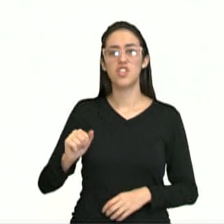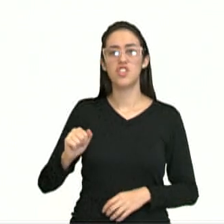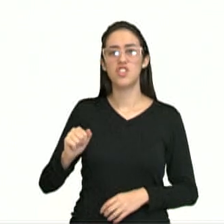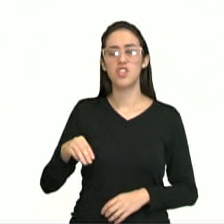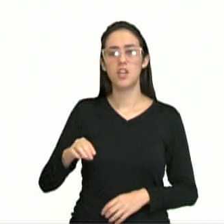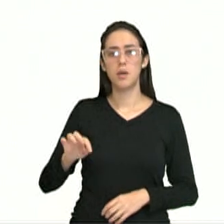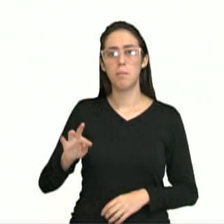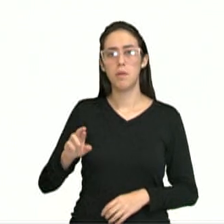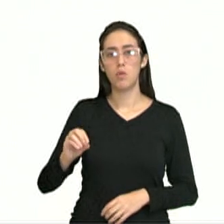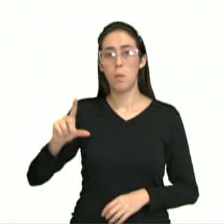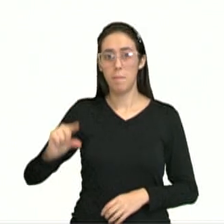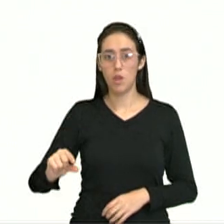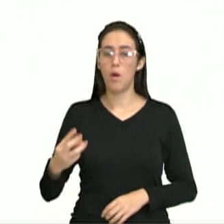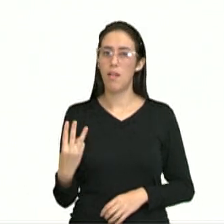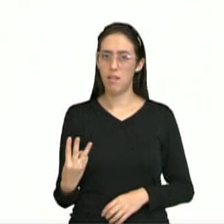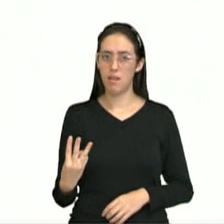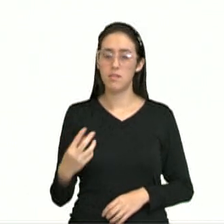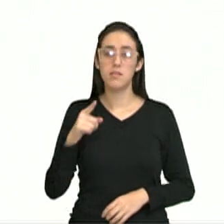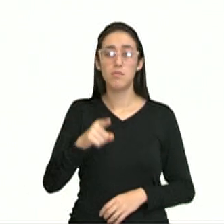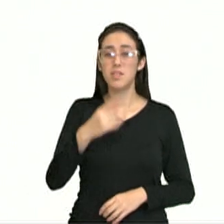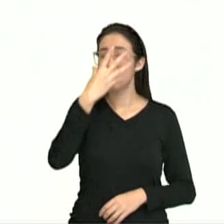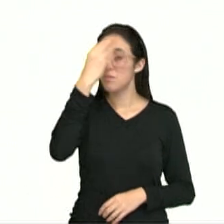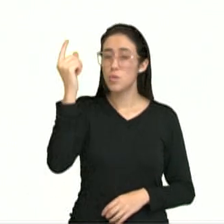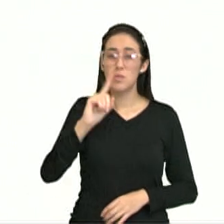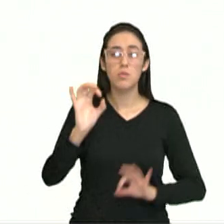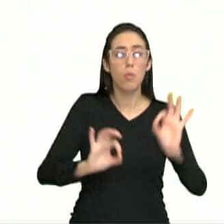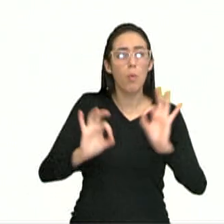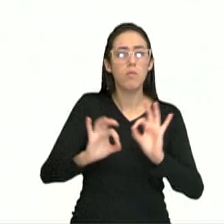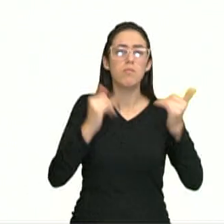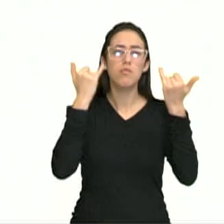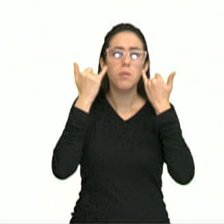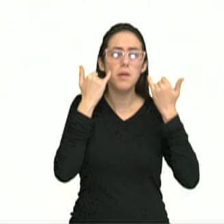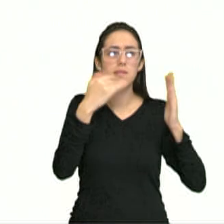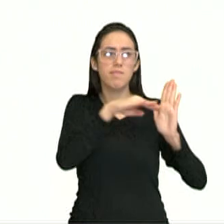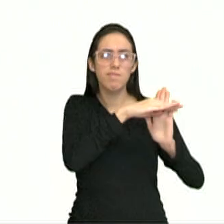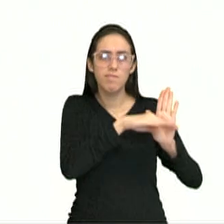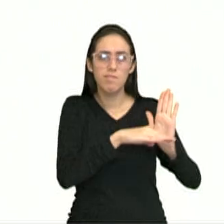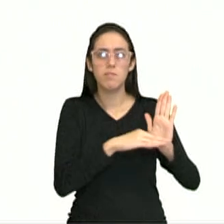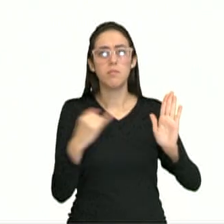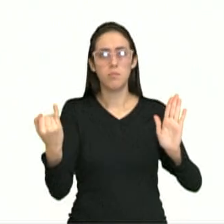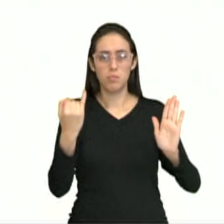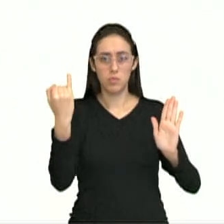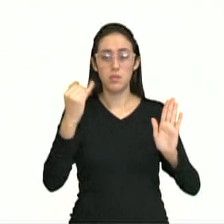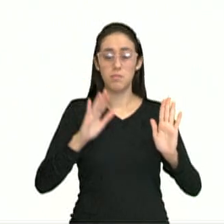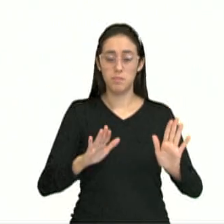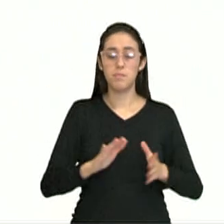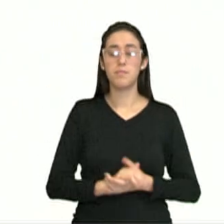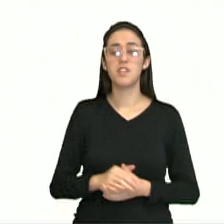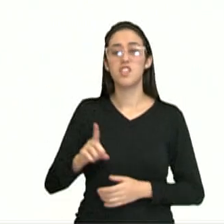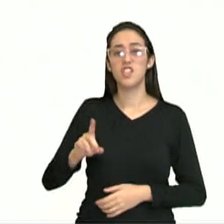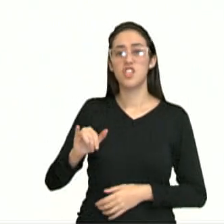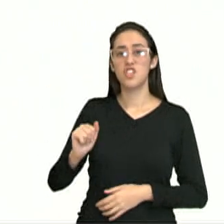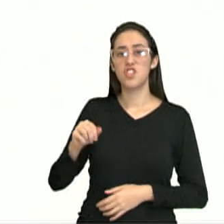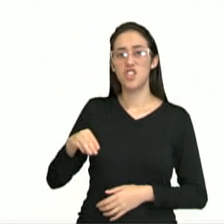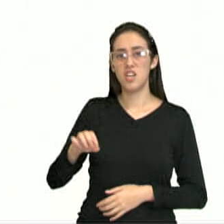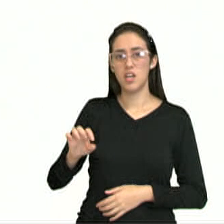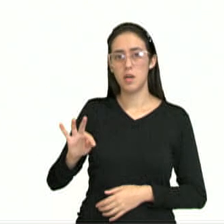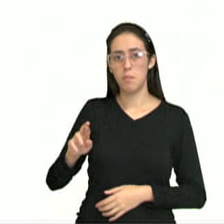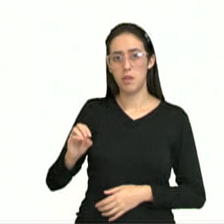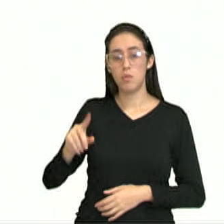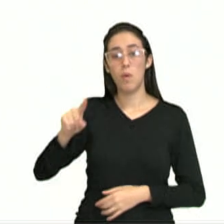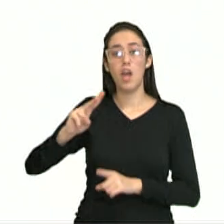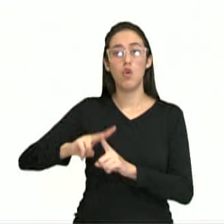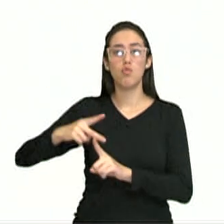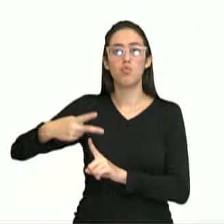resolver o exercício, gente, não esquecer de organizar esses dados. A gente sabe que o diâmetro é o dobro do raio, então o que a gente